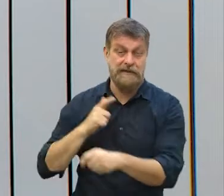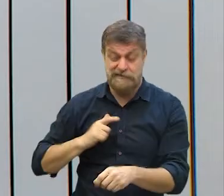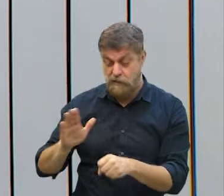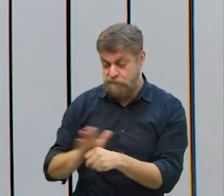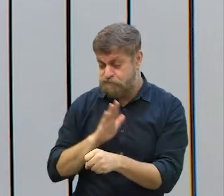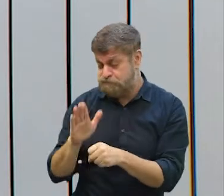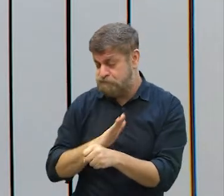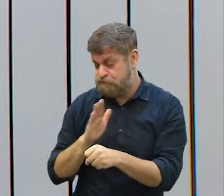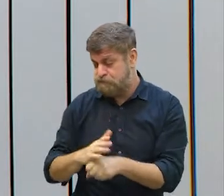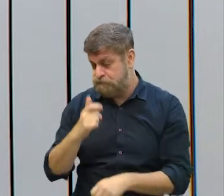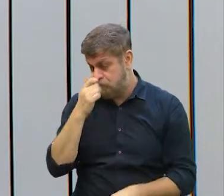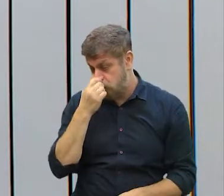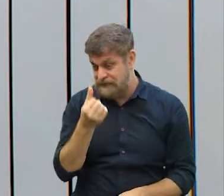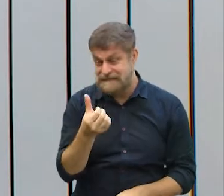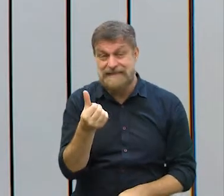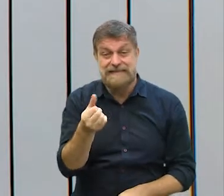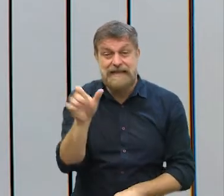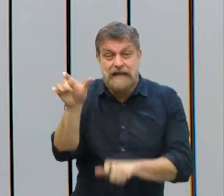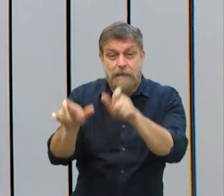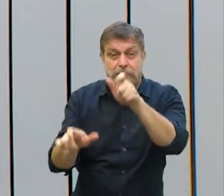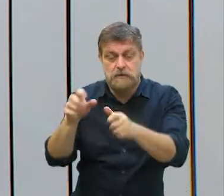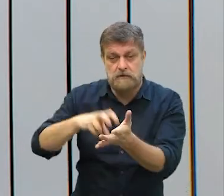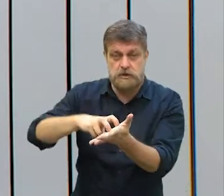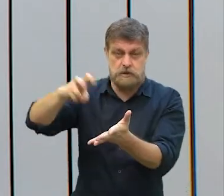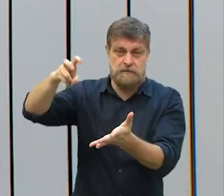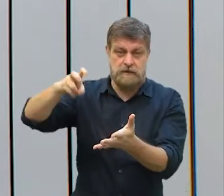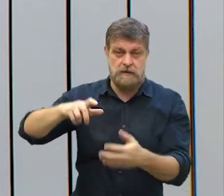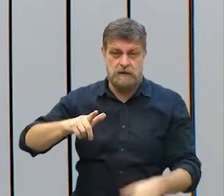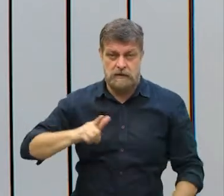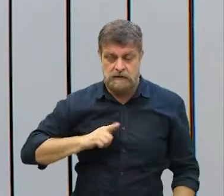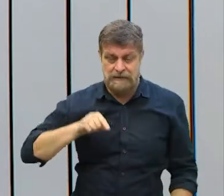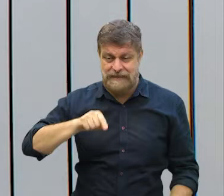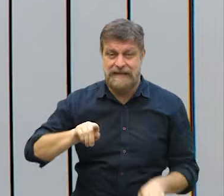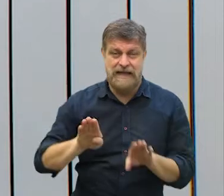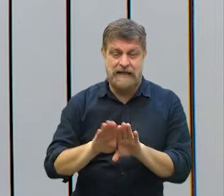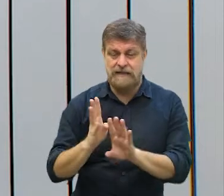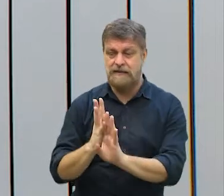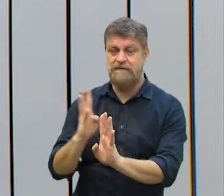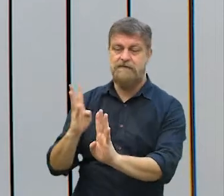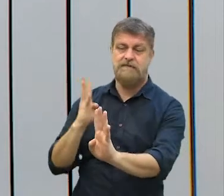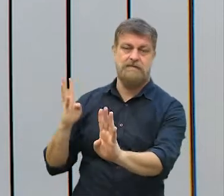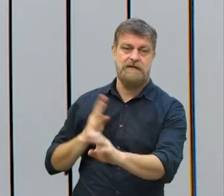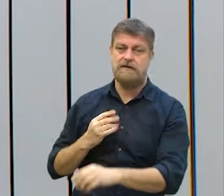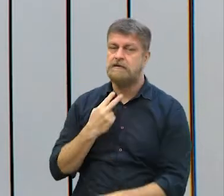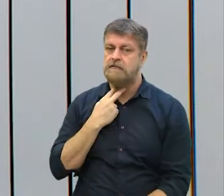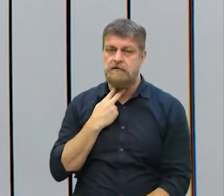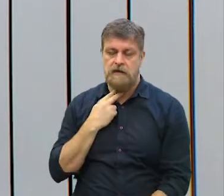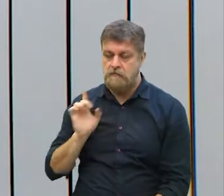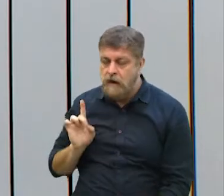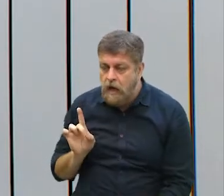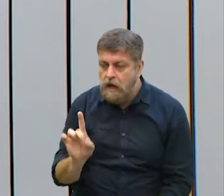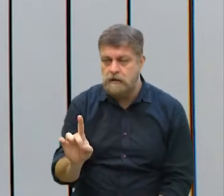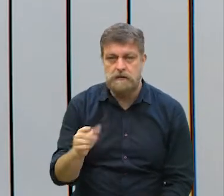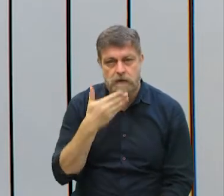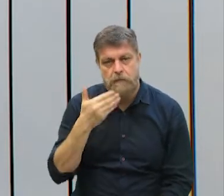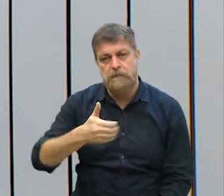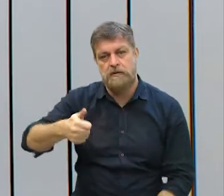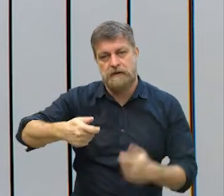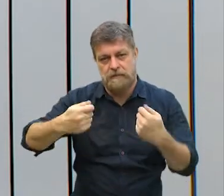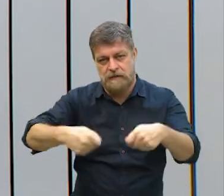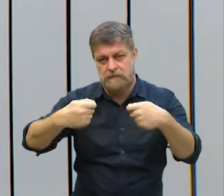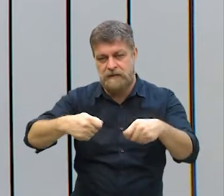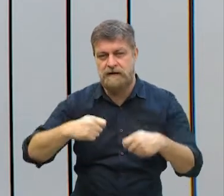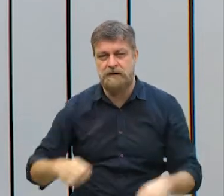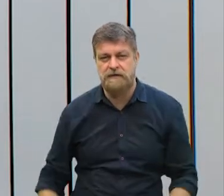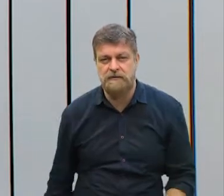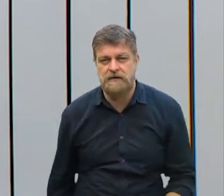na PUC, vai para os lugares e sobrecarrega. Ele falou hoje, 60 pessoas de manhã. É muita gente. Fora que ainda ficou gente para trás, que não conseguiu chegar lá. Então